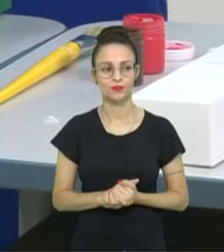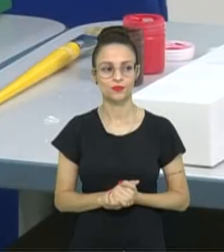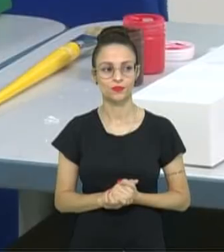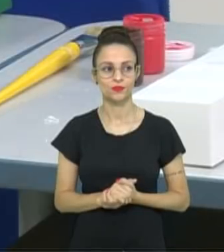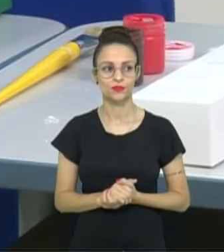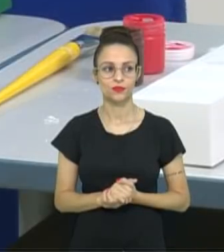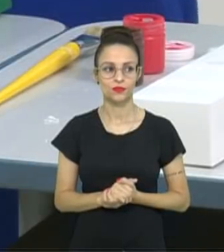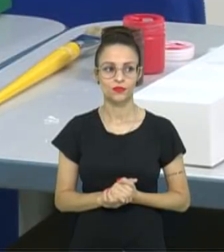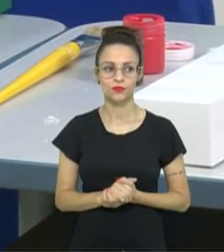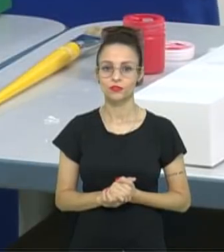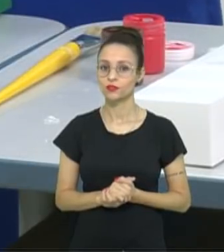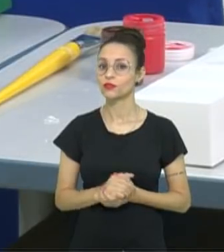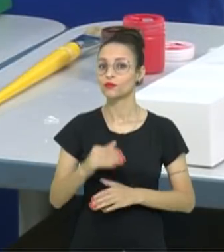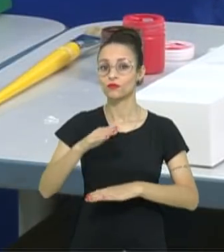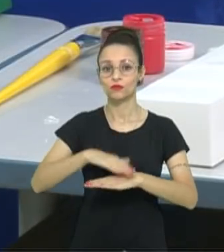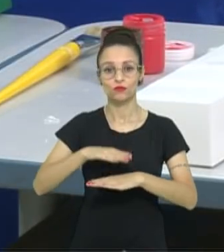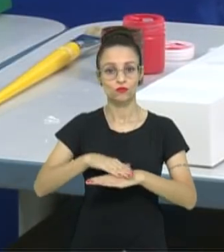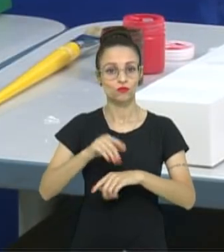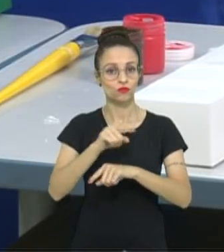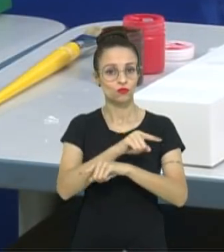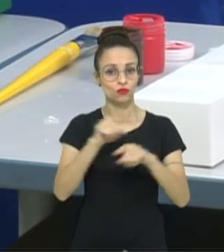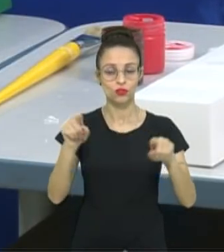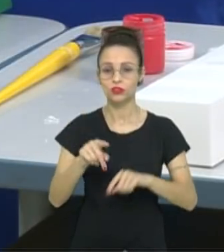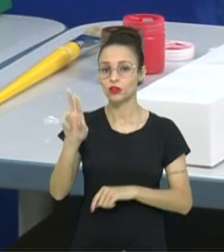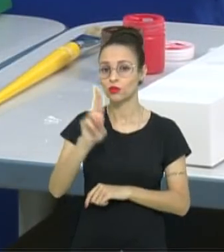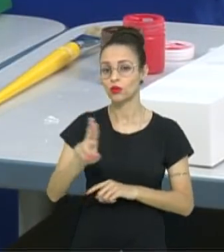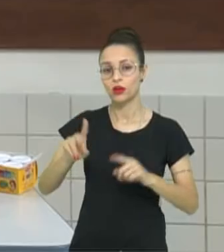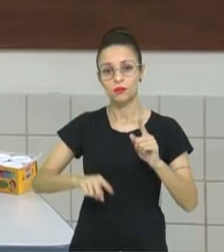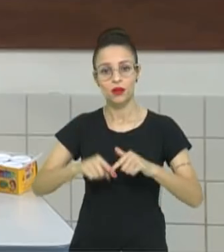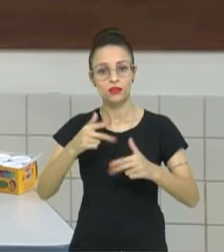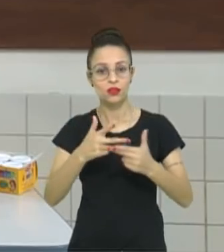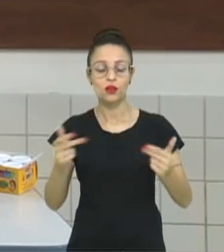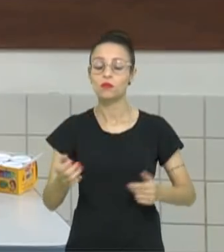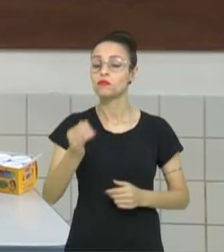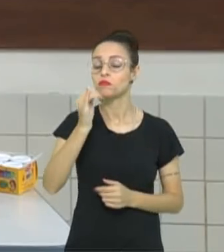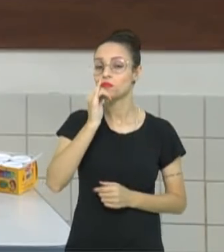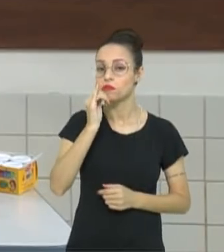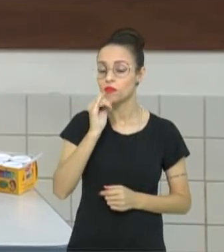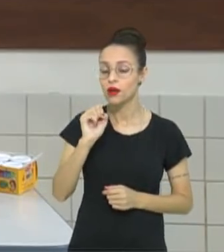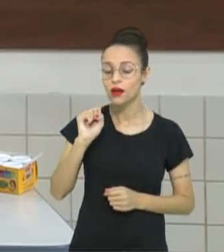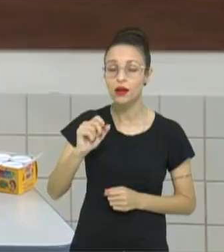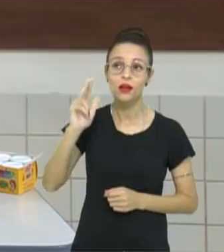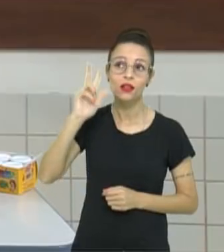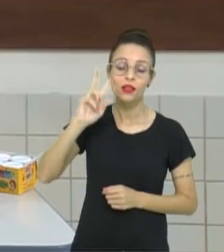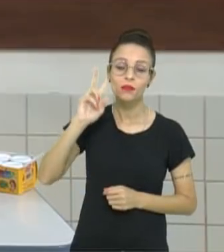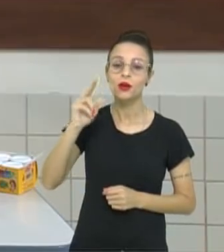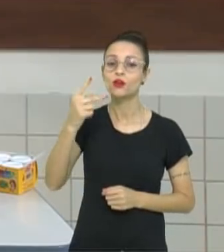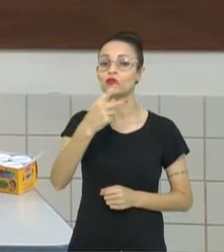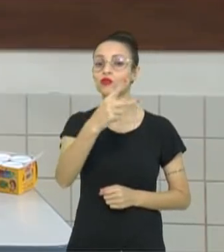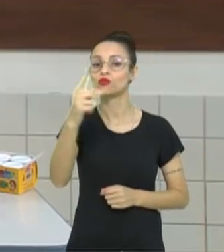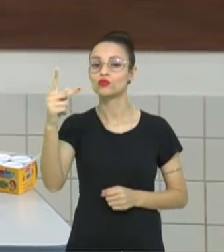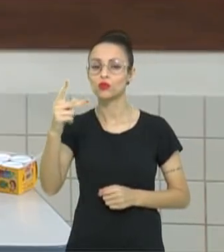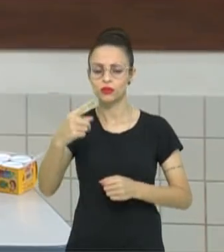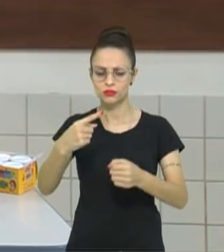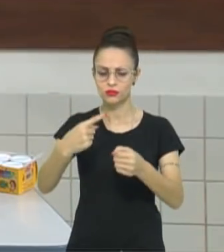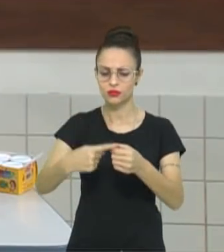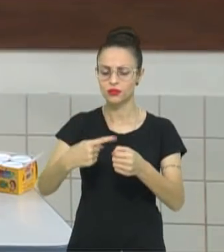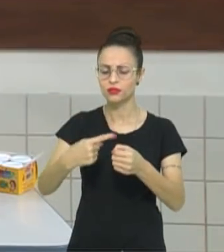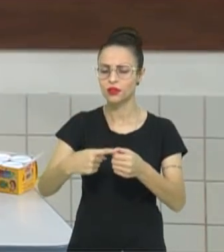Aí você vai usar, né, o que você tem de material lá na sua casa, mas, por exemplo, assim, você pode lembrar aí na sua